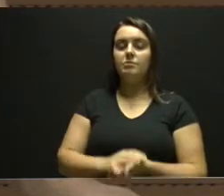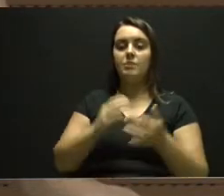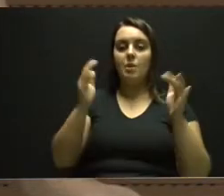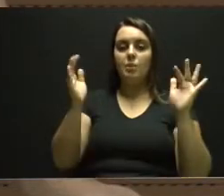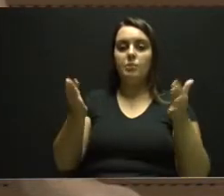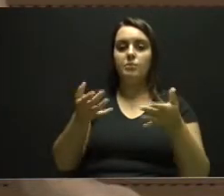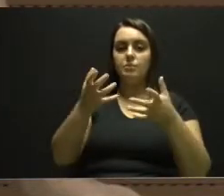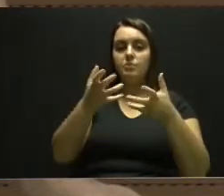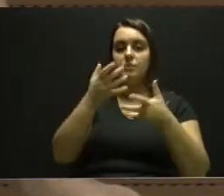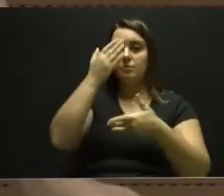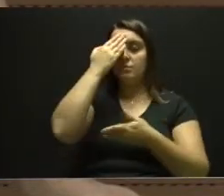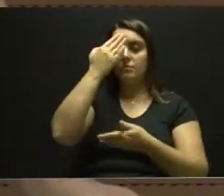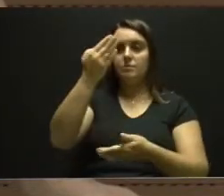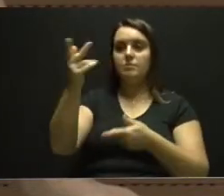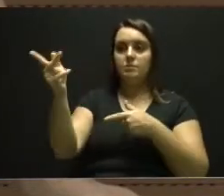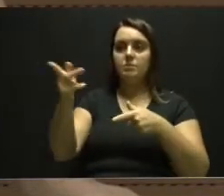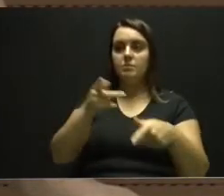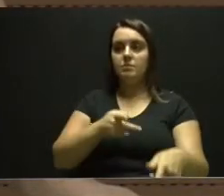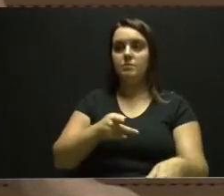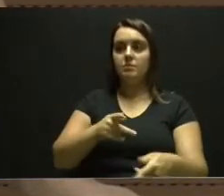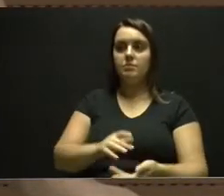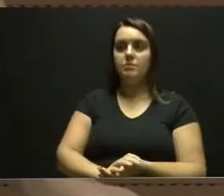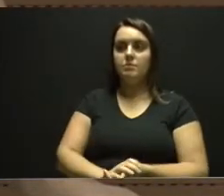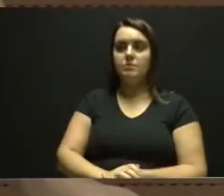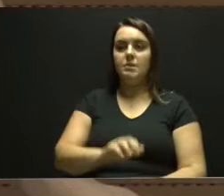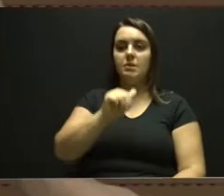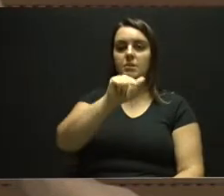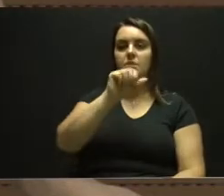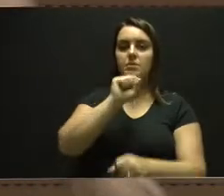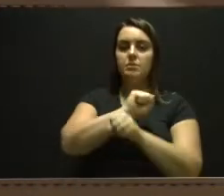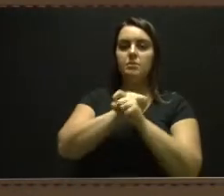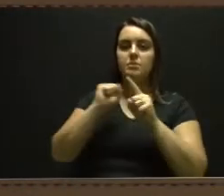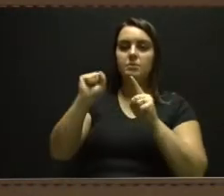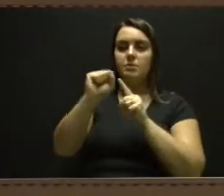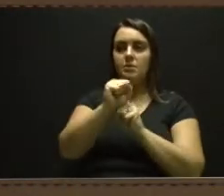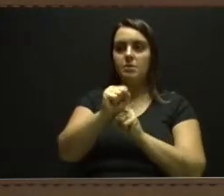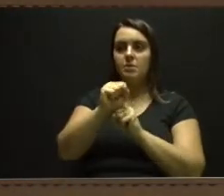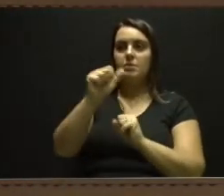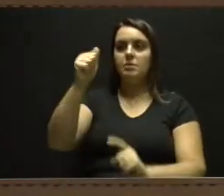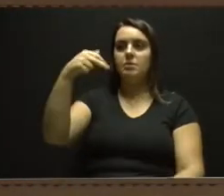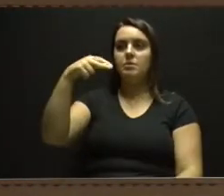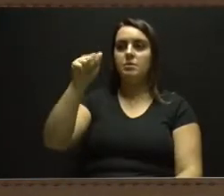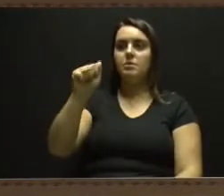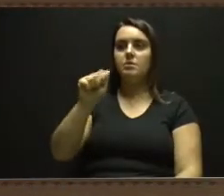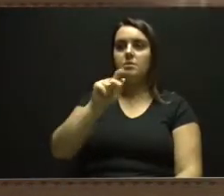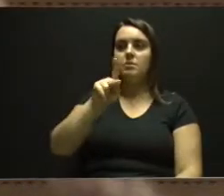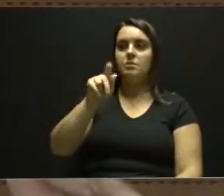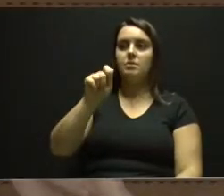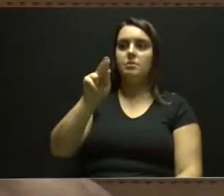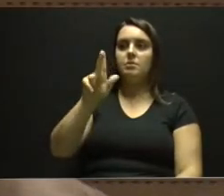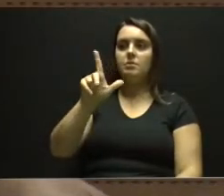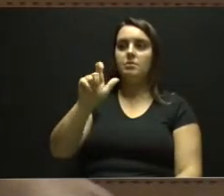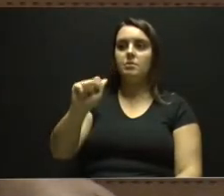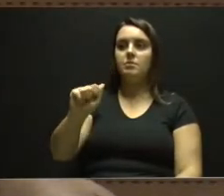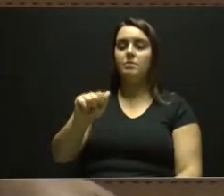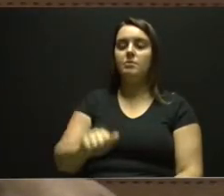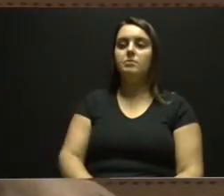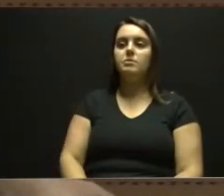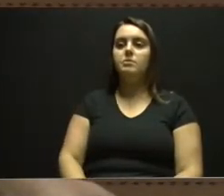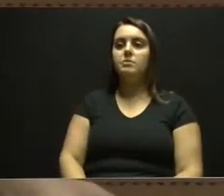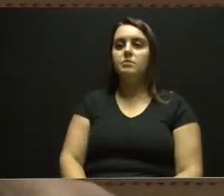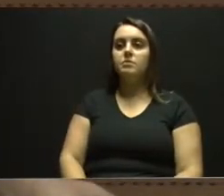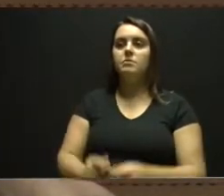agradecer também a presença da assistência social ana paula eu vi ela está ali em cima avisou a vizinha dela a